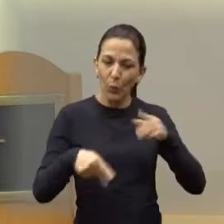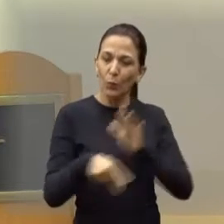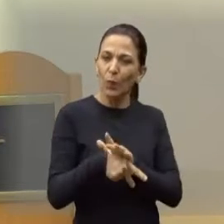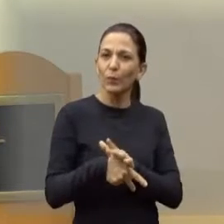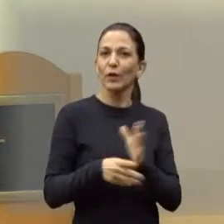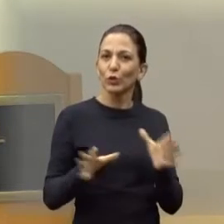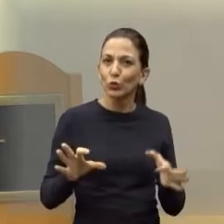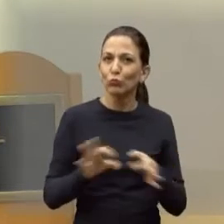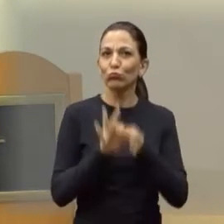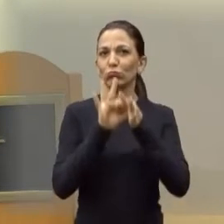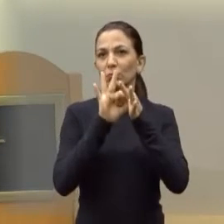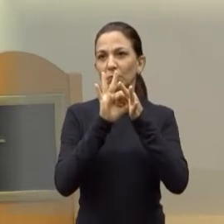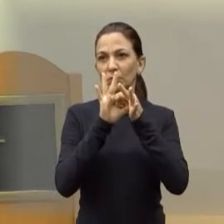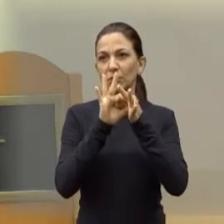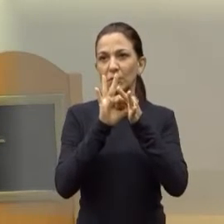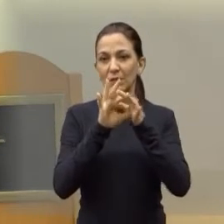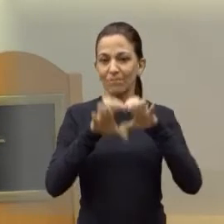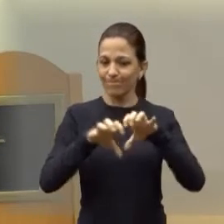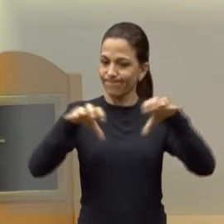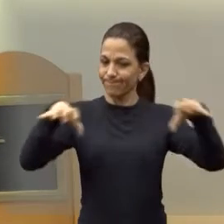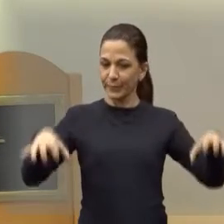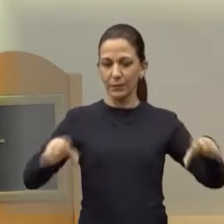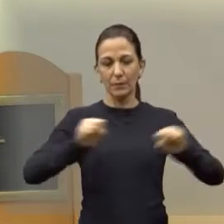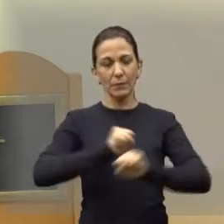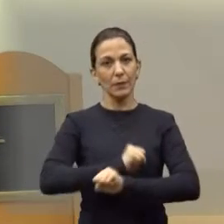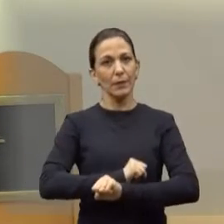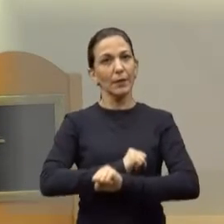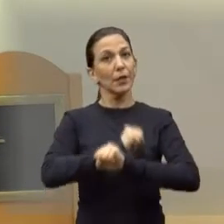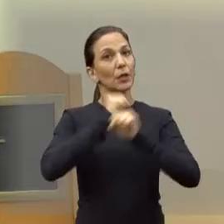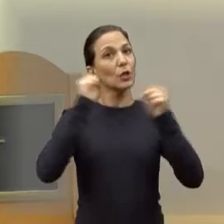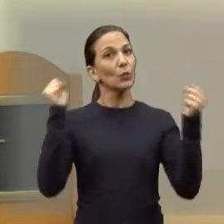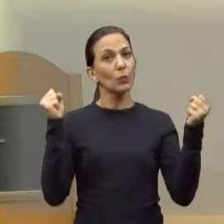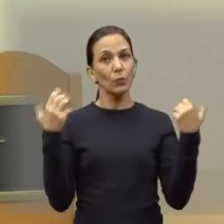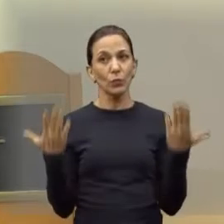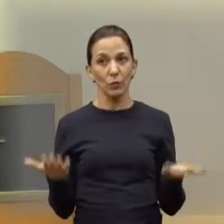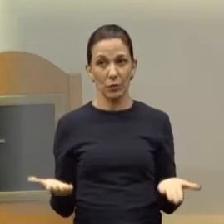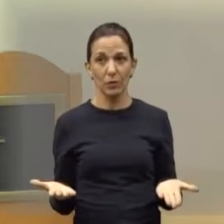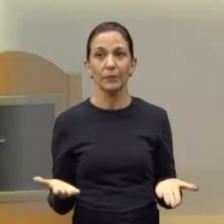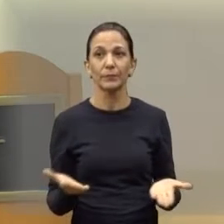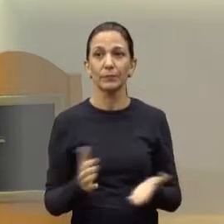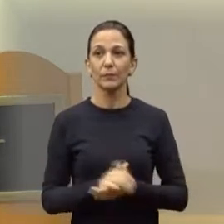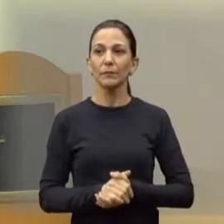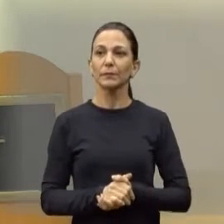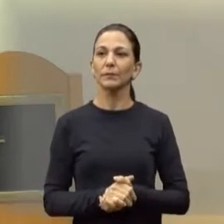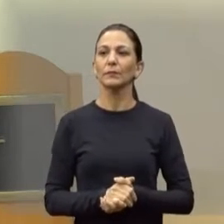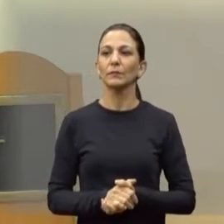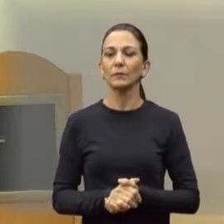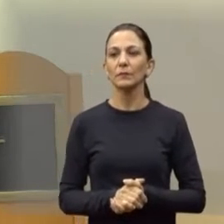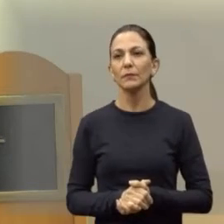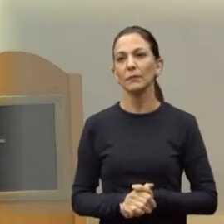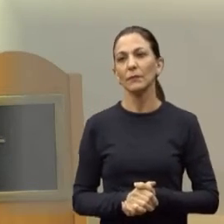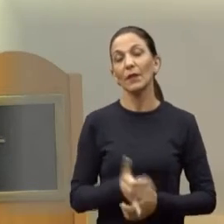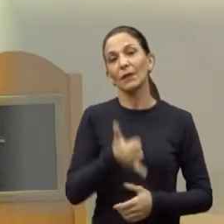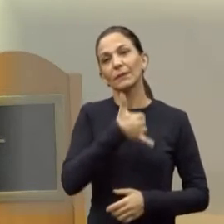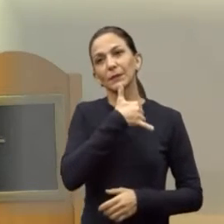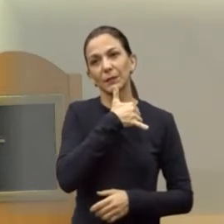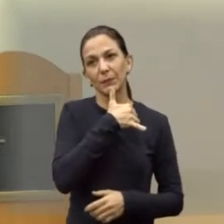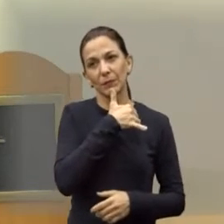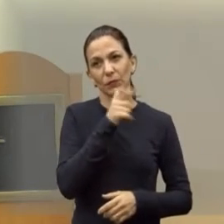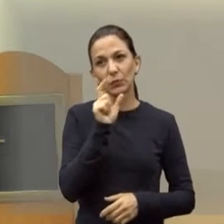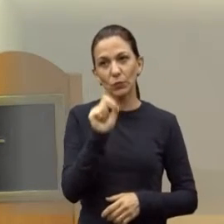criar uma divisão entre pessoas viu vereadora Filipa infelizmente